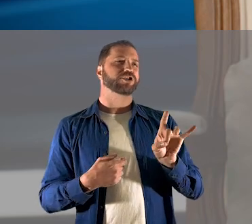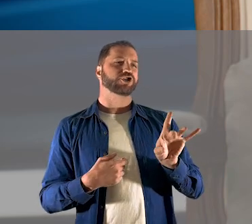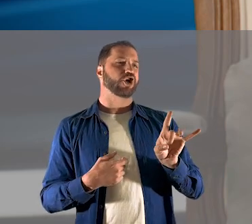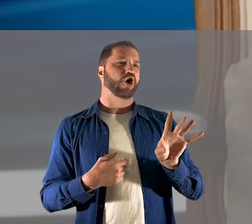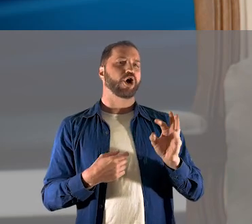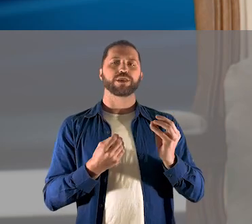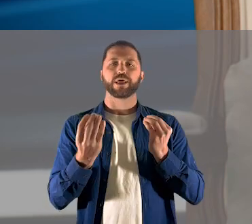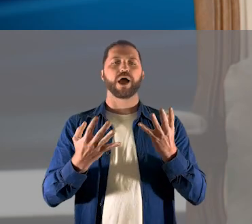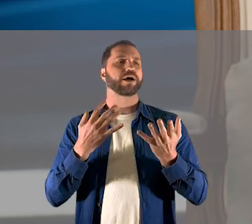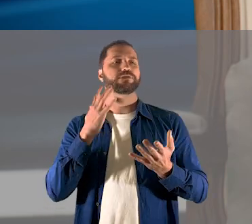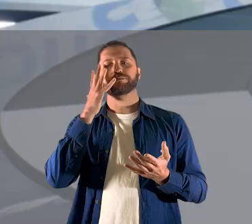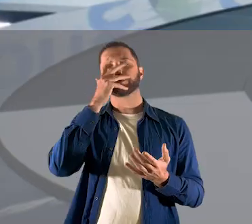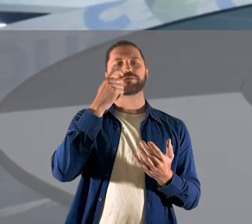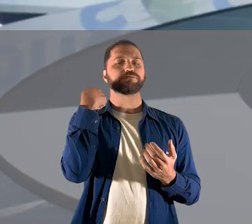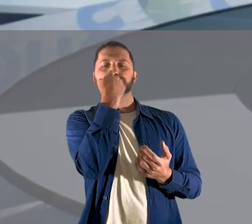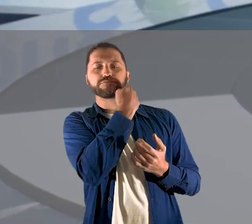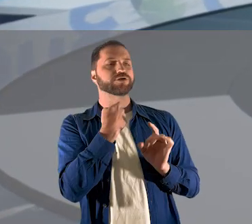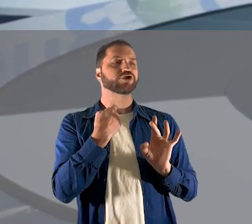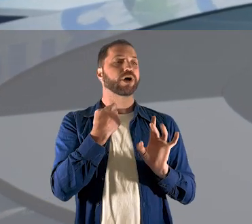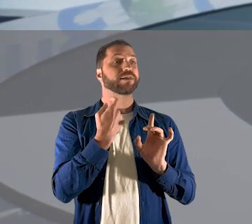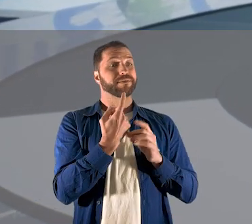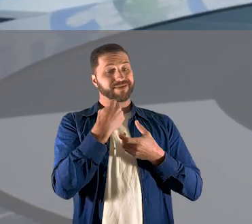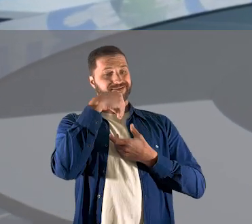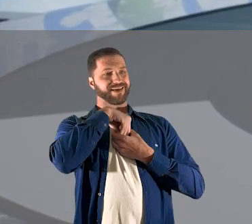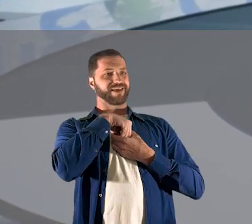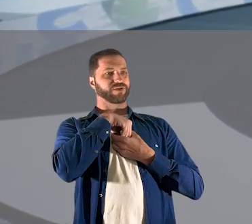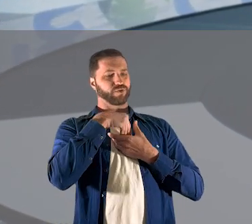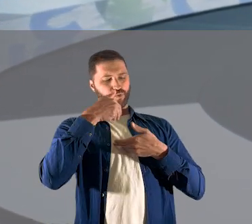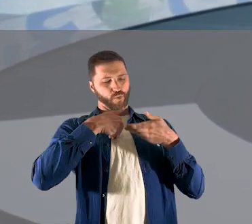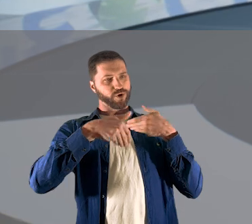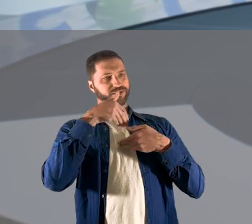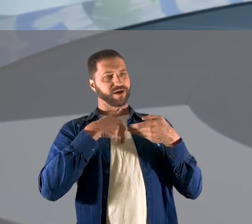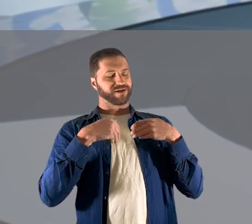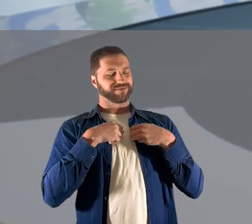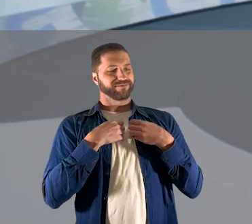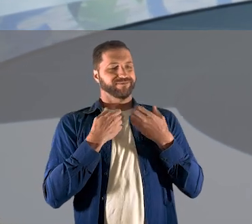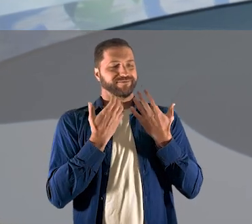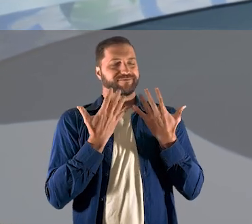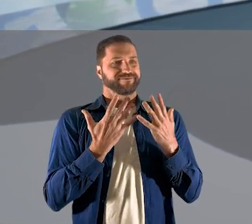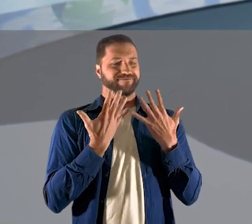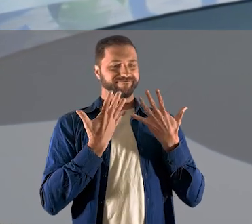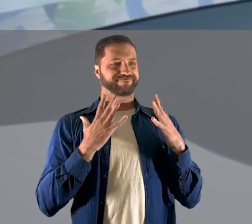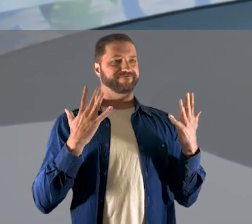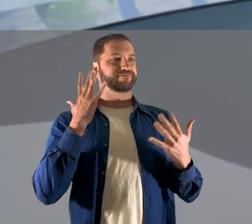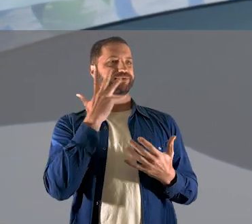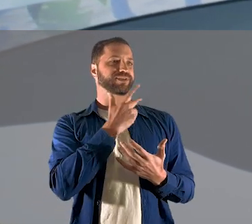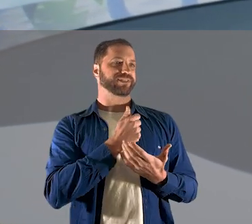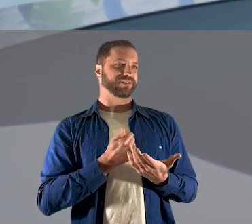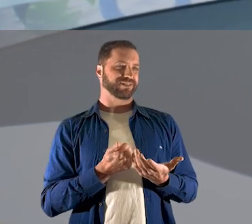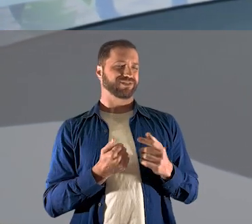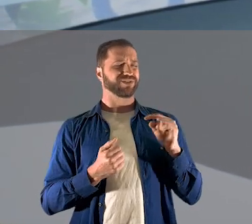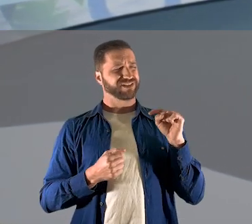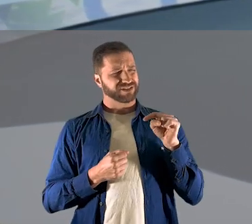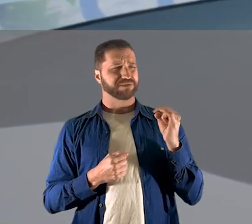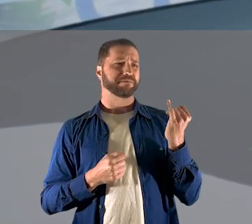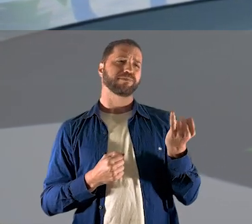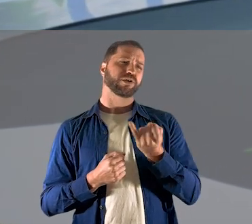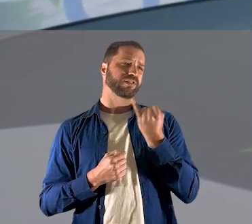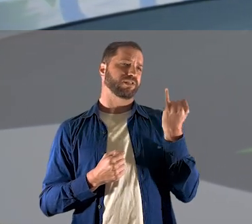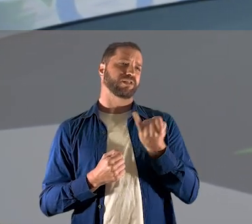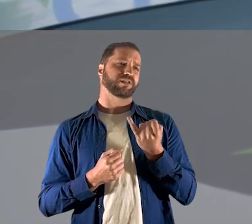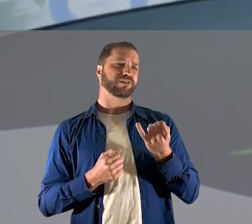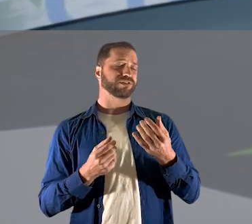o mercado de beleza não só dá de fora para dentro mas sim de dentro para fora é extremamente acolhedor é